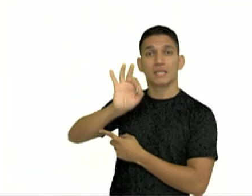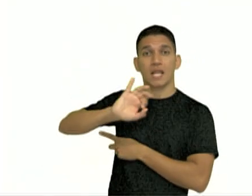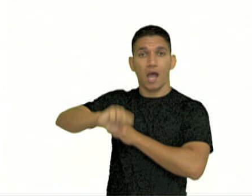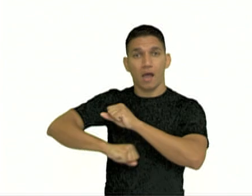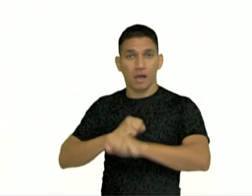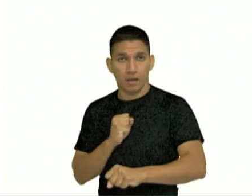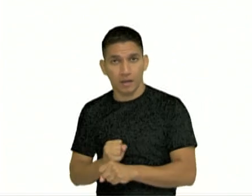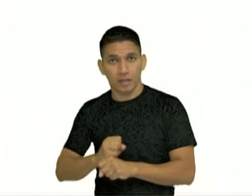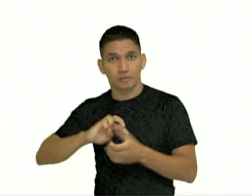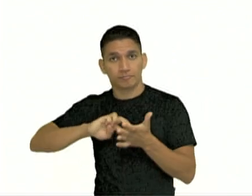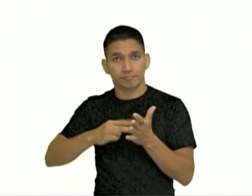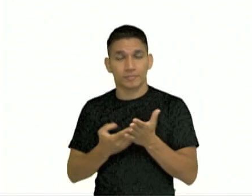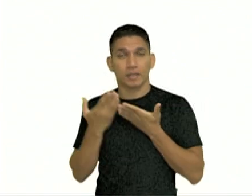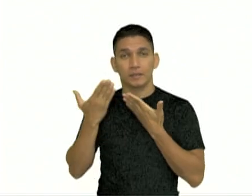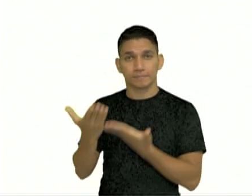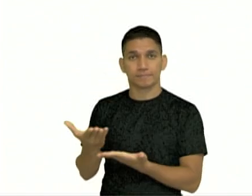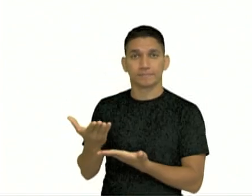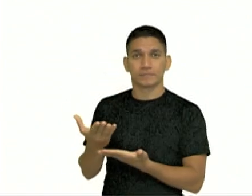anualizada corresponde a